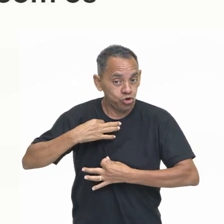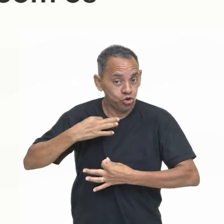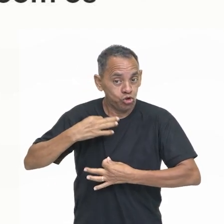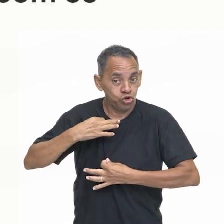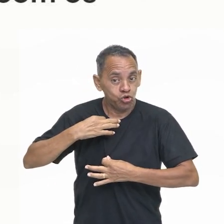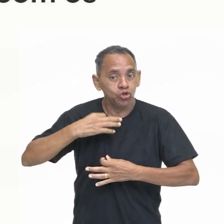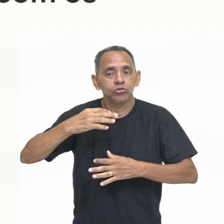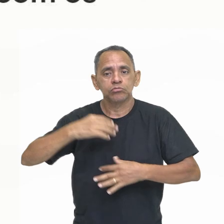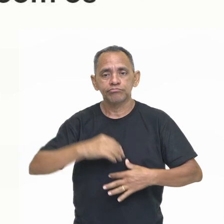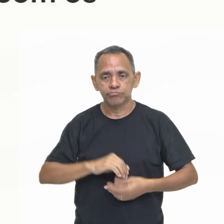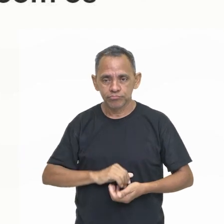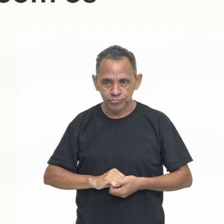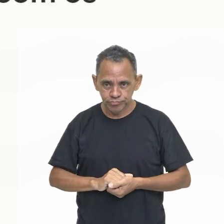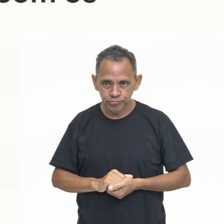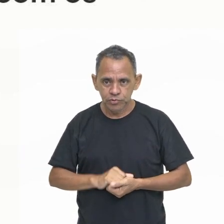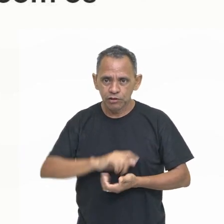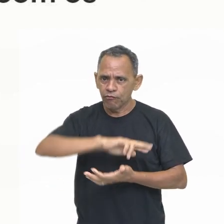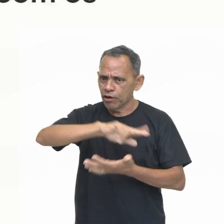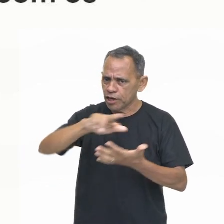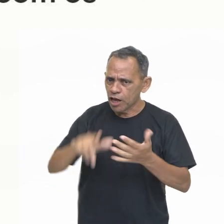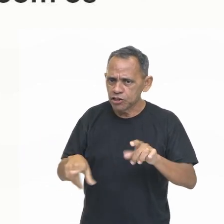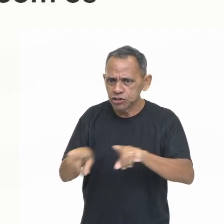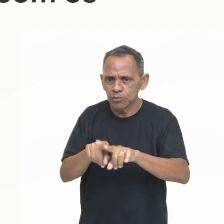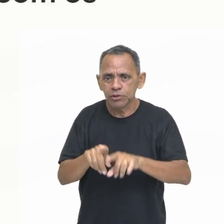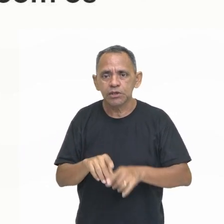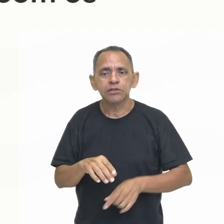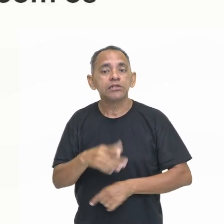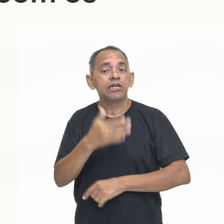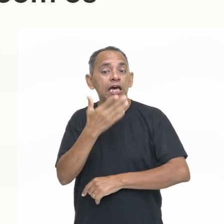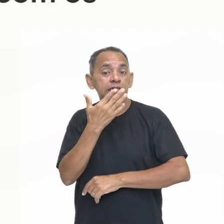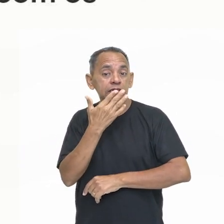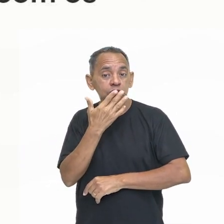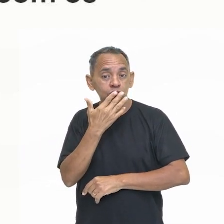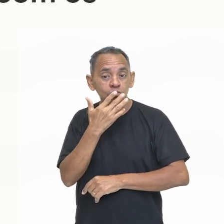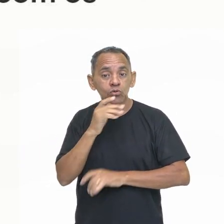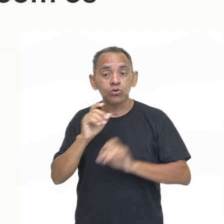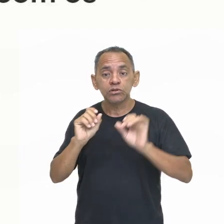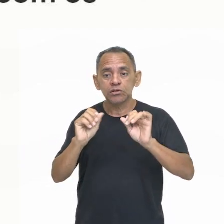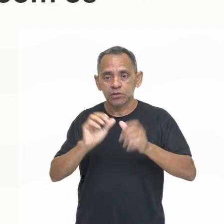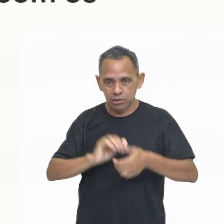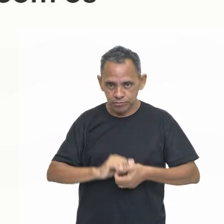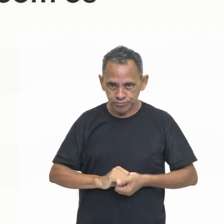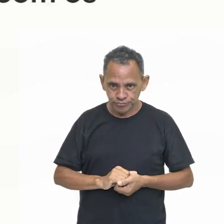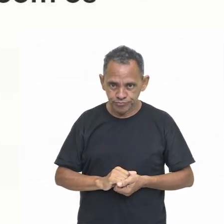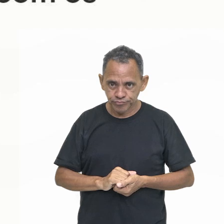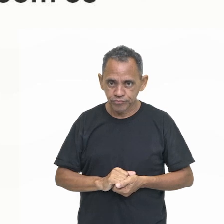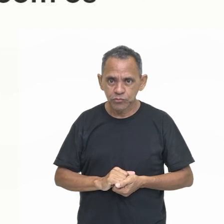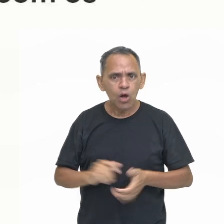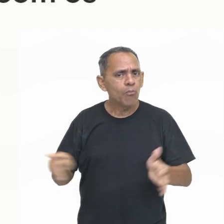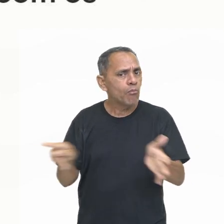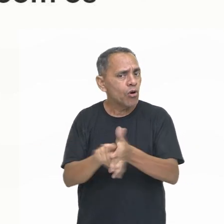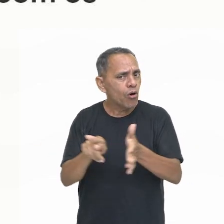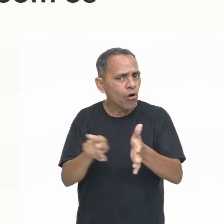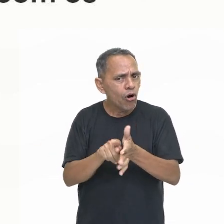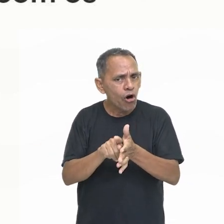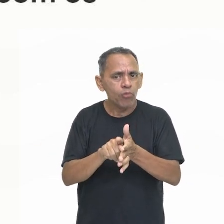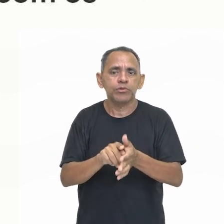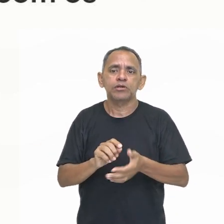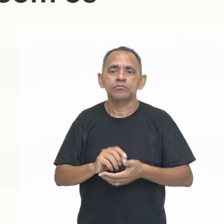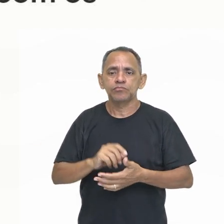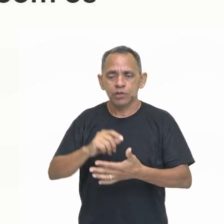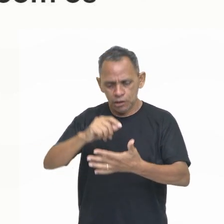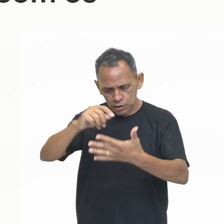essa exploração dessa árvore que era, né, que na verdade que é nativa da Mata